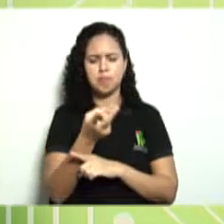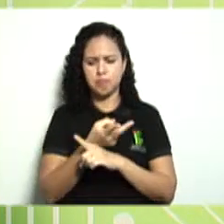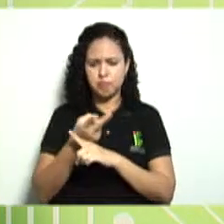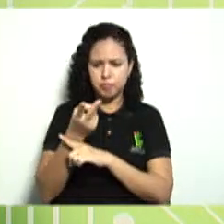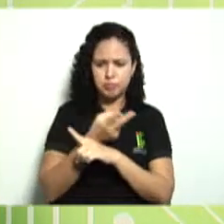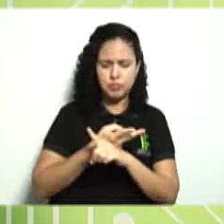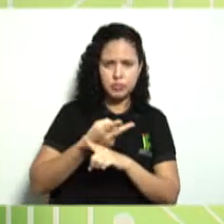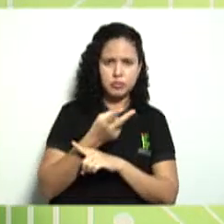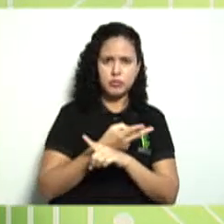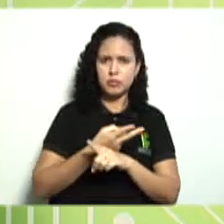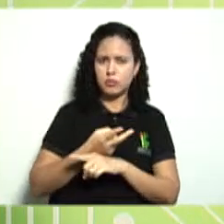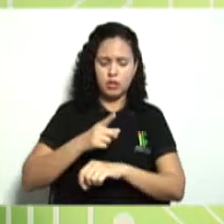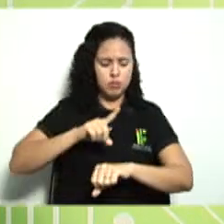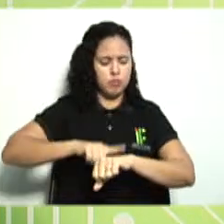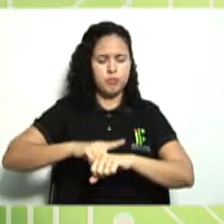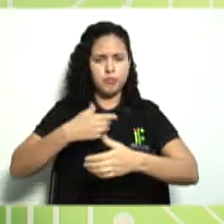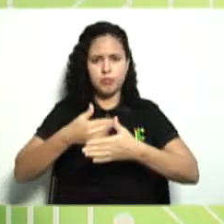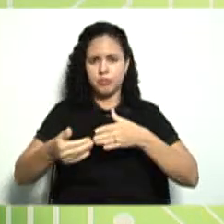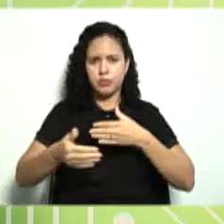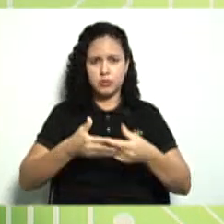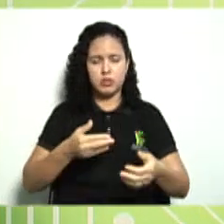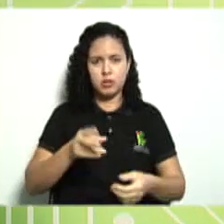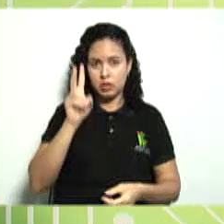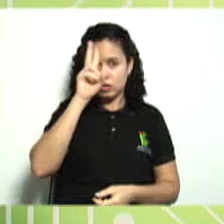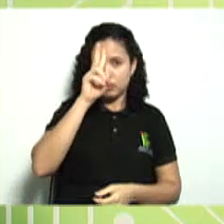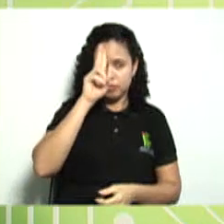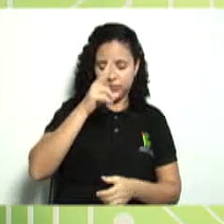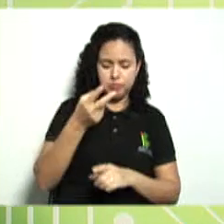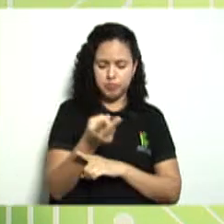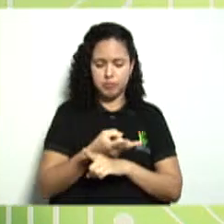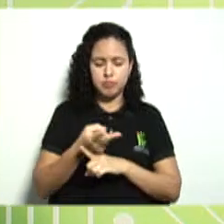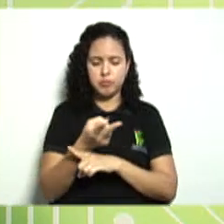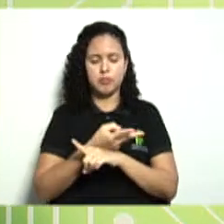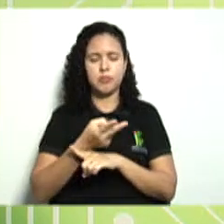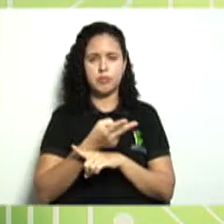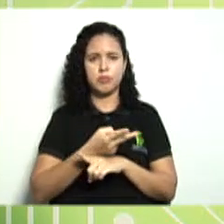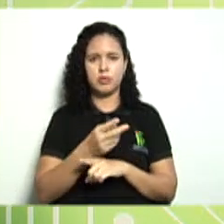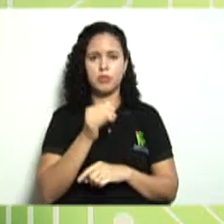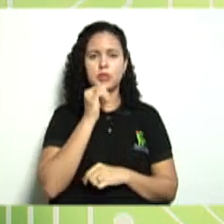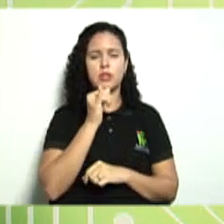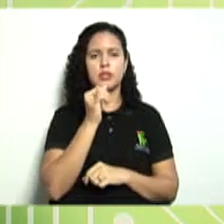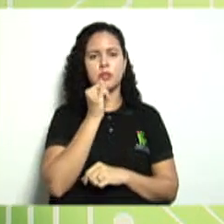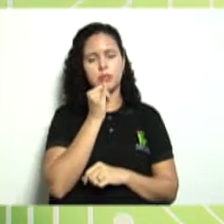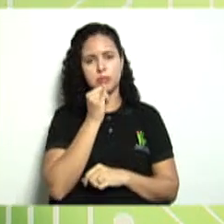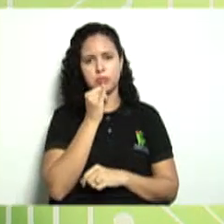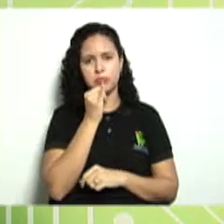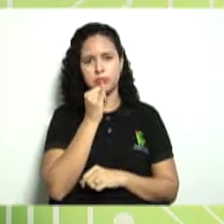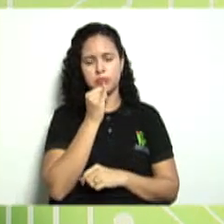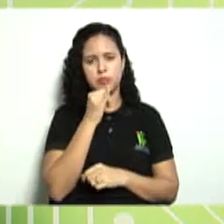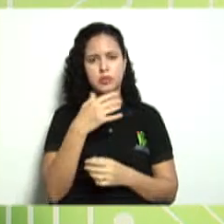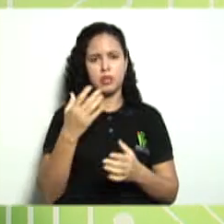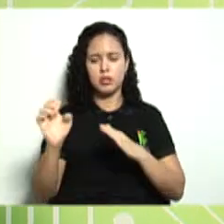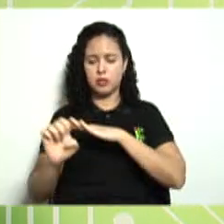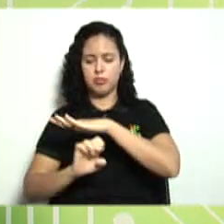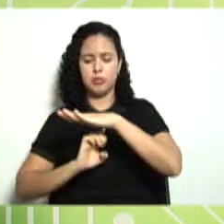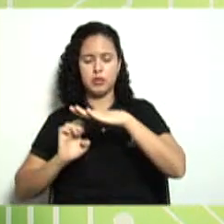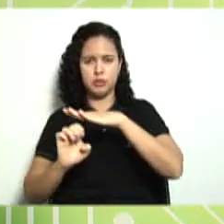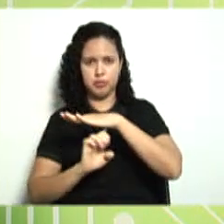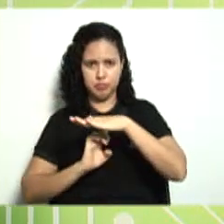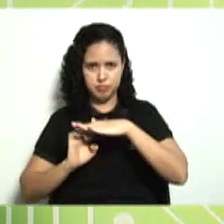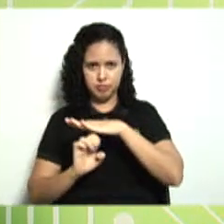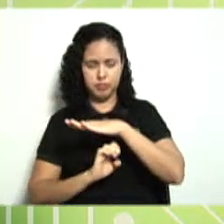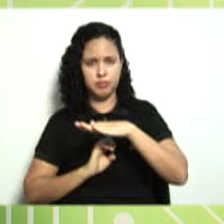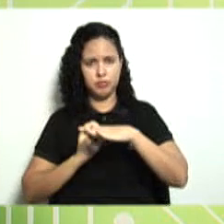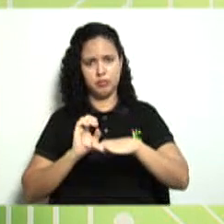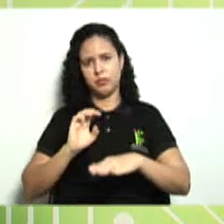algum momento esses dados. A gente deu exemplo para vocês, por exemplo, de dados de empresas, por exemplo, lá no